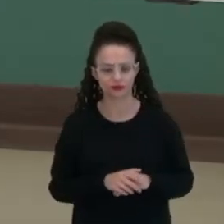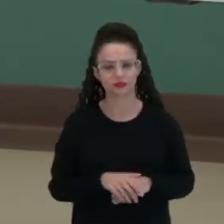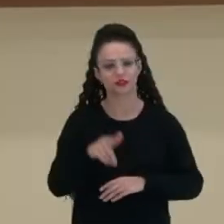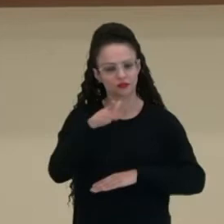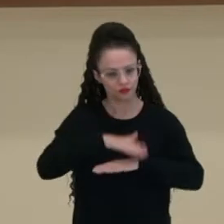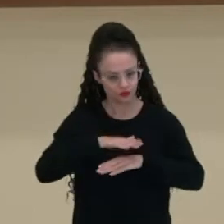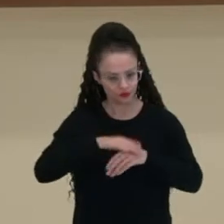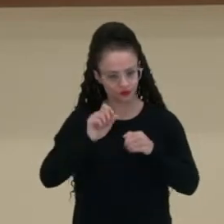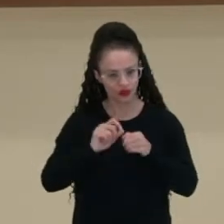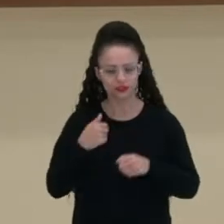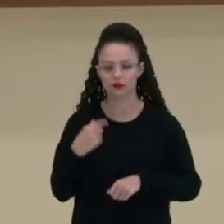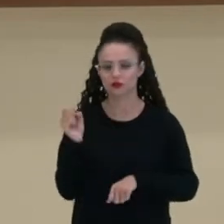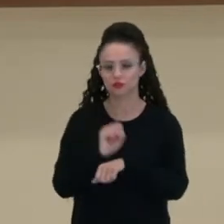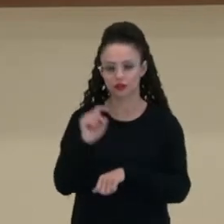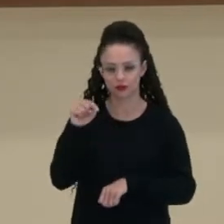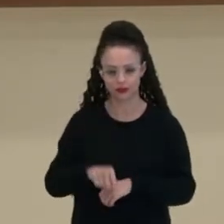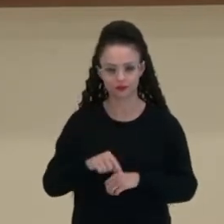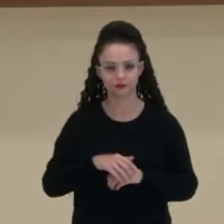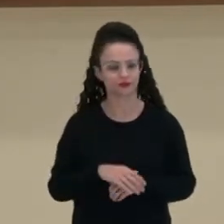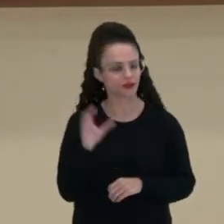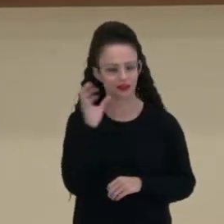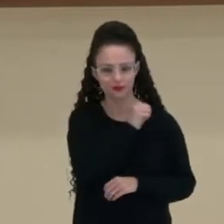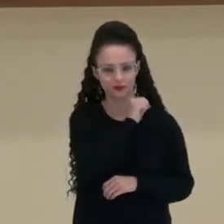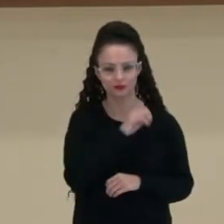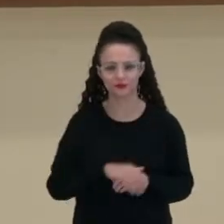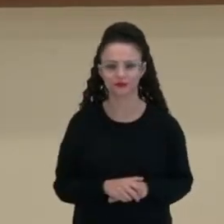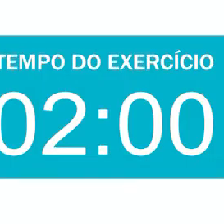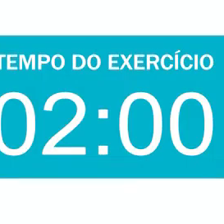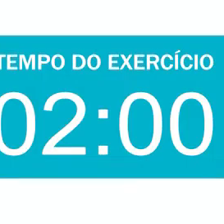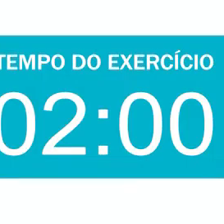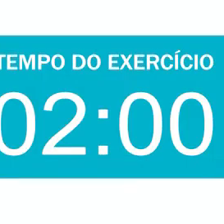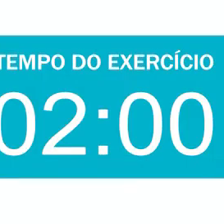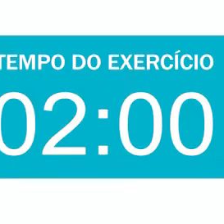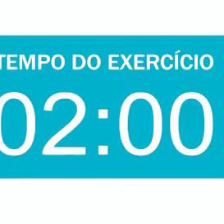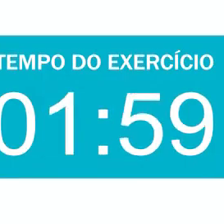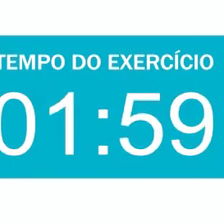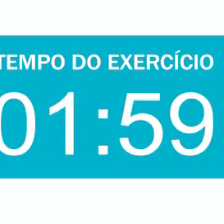Faz aí que eu te aguardo aqui, é rapidinho.